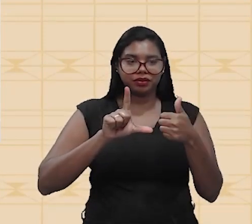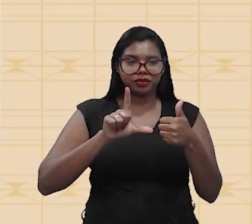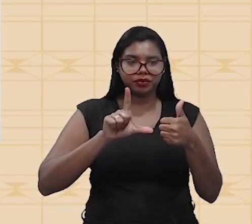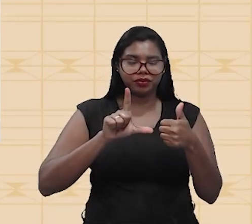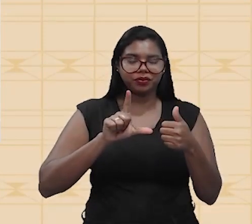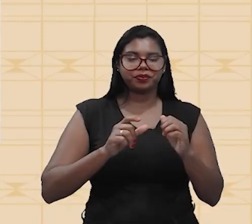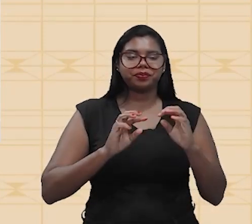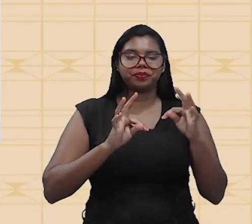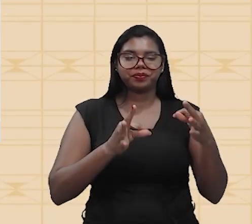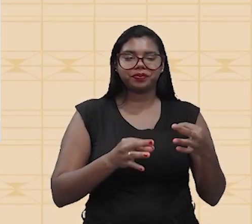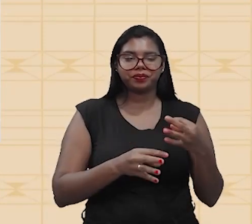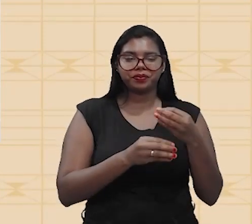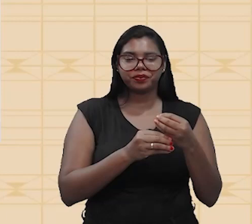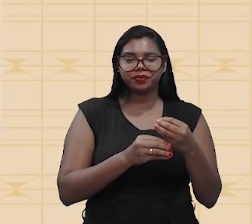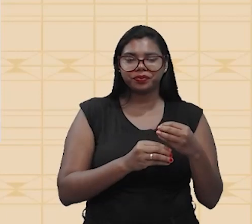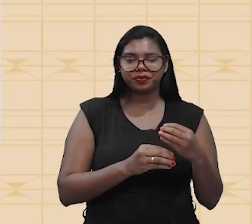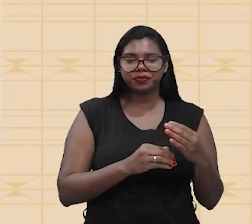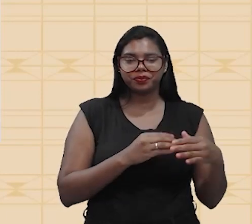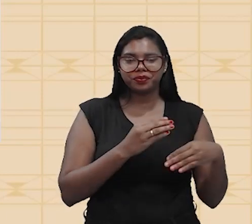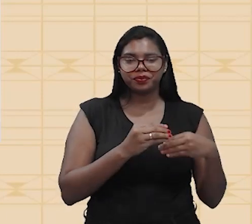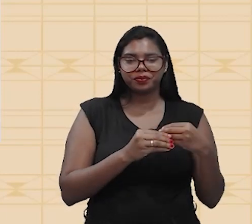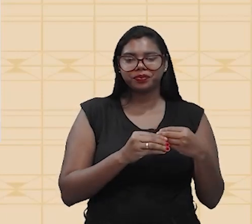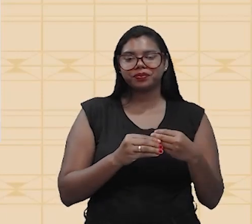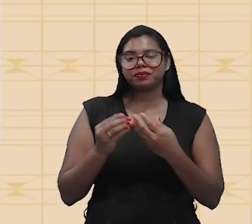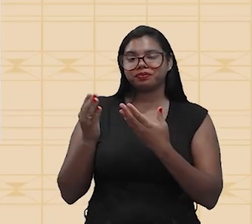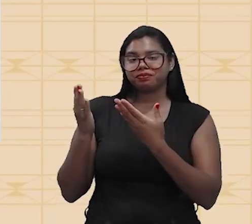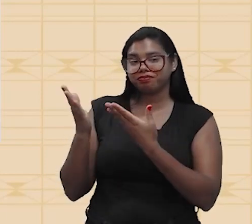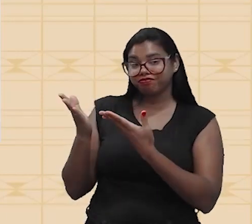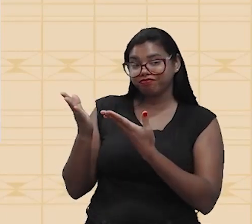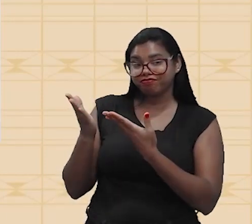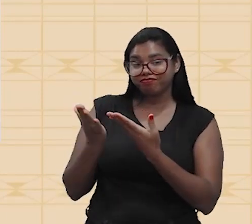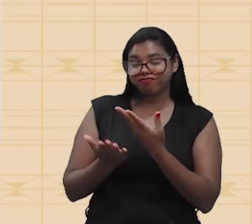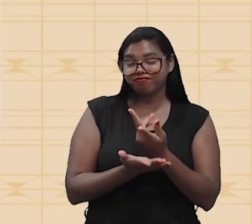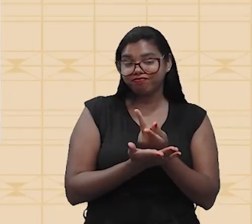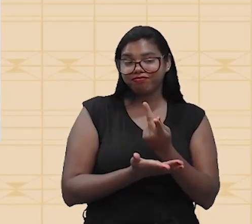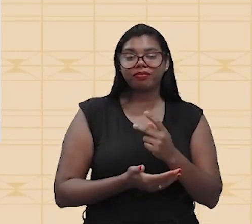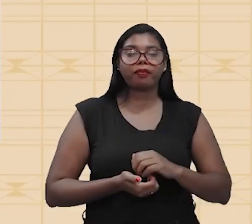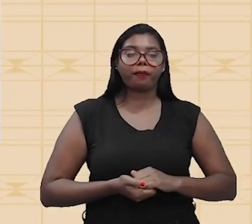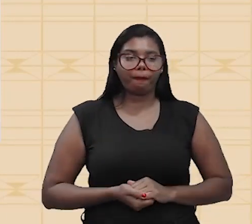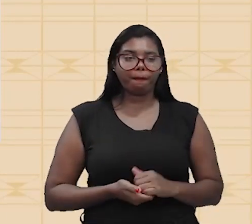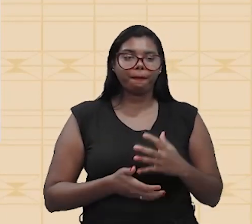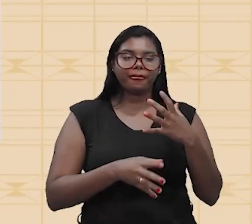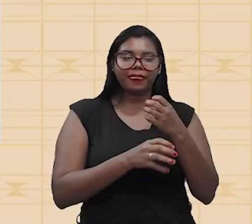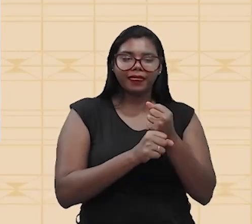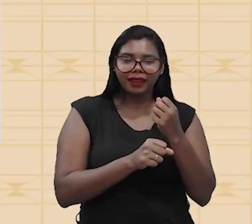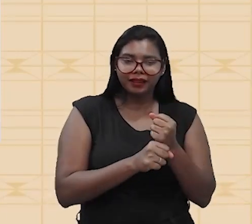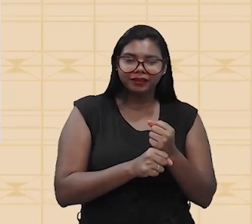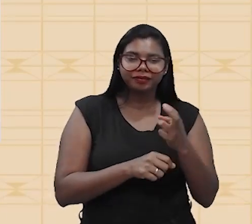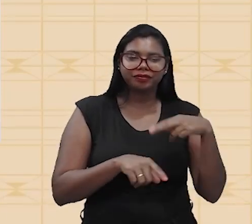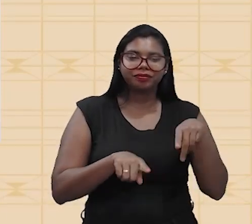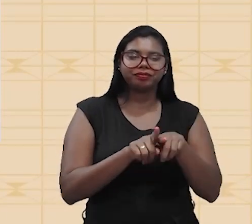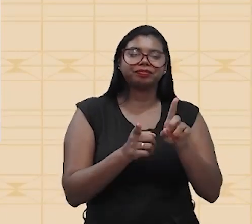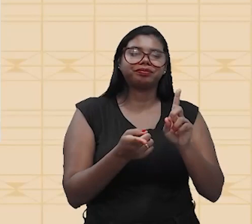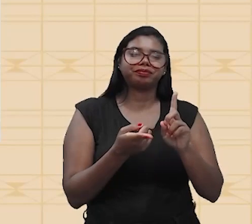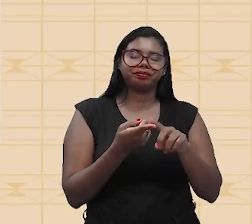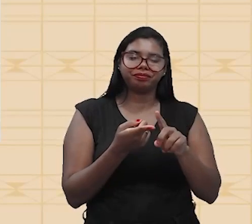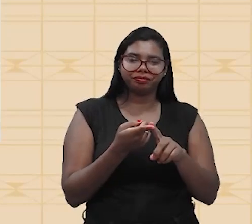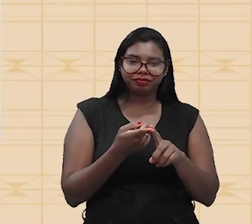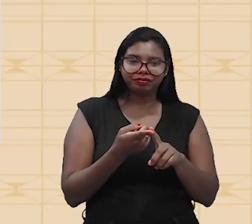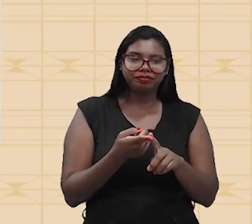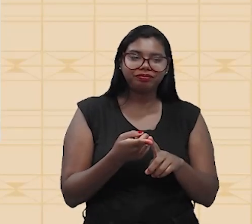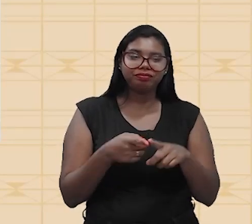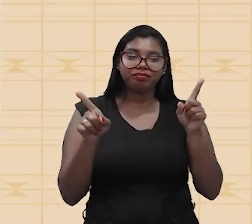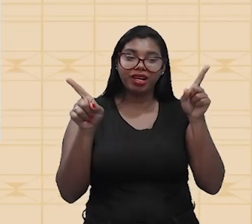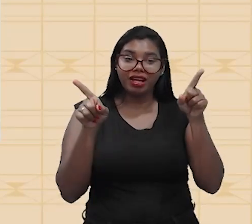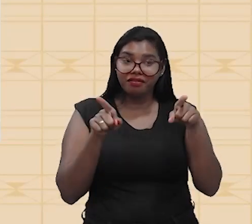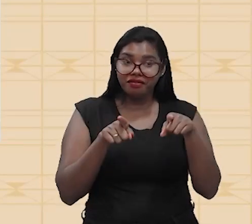o desenvolvimento de uma função quadrática, vi tudo o que pode acontecer. Cálculo de raízes, termo independente, vértice da